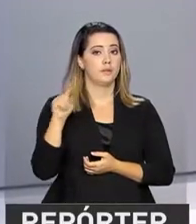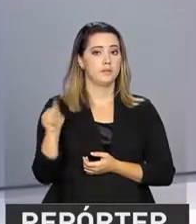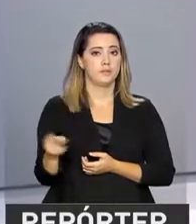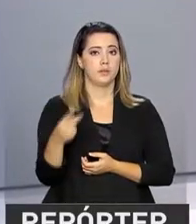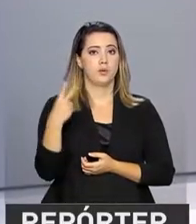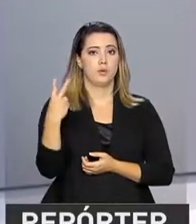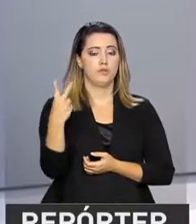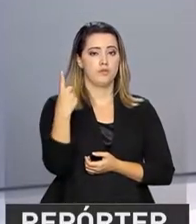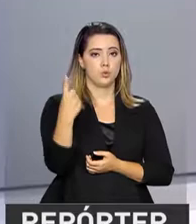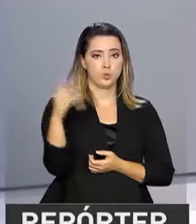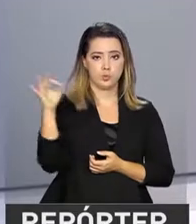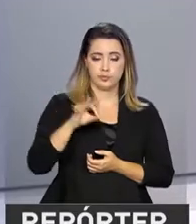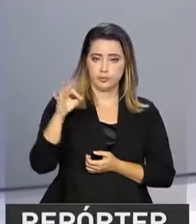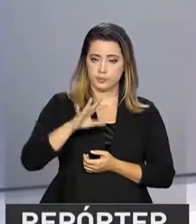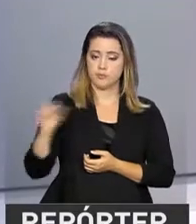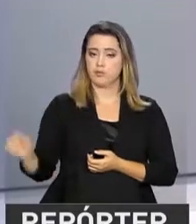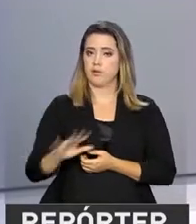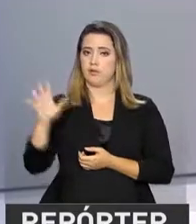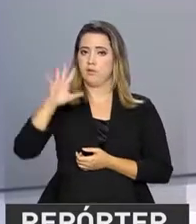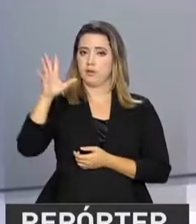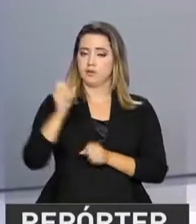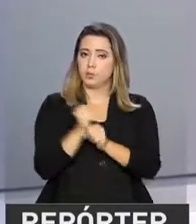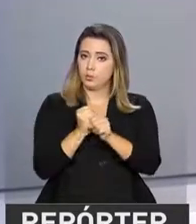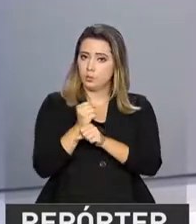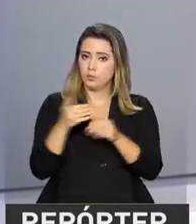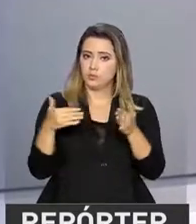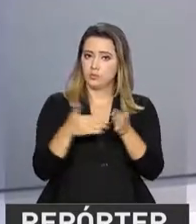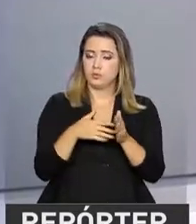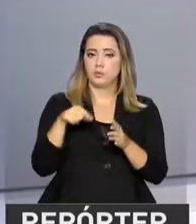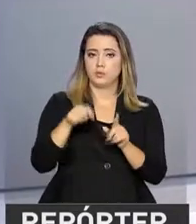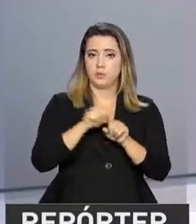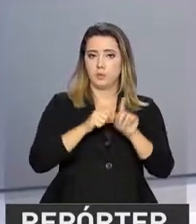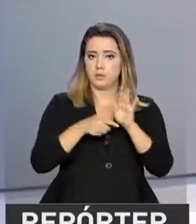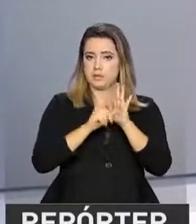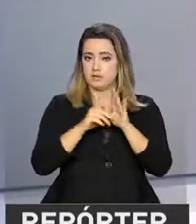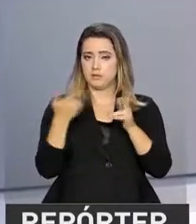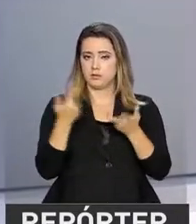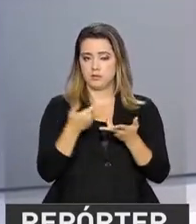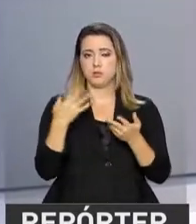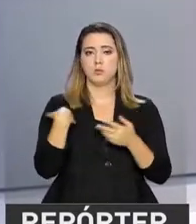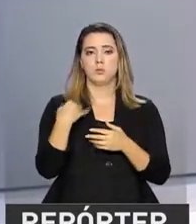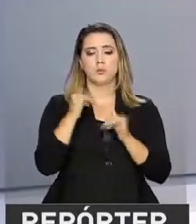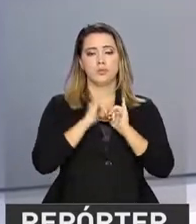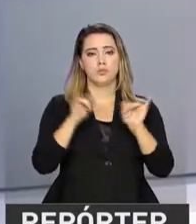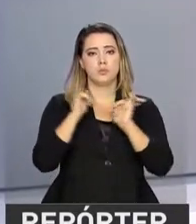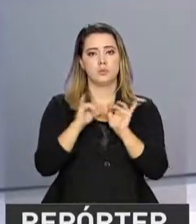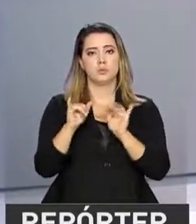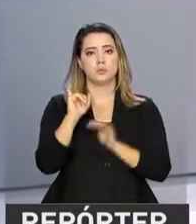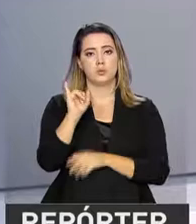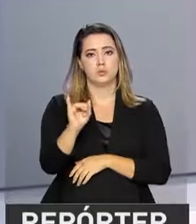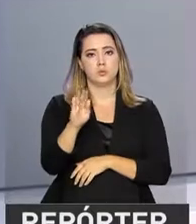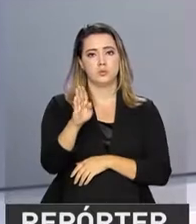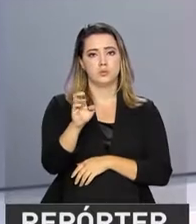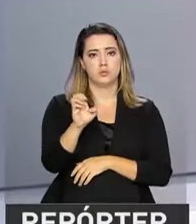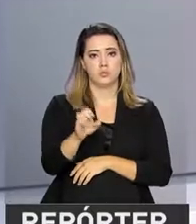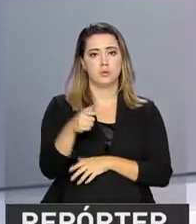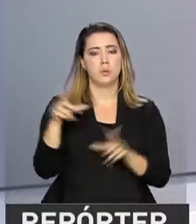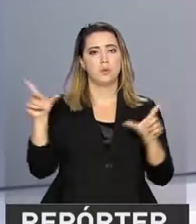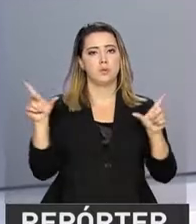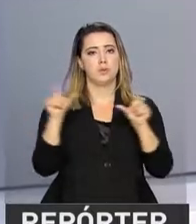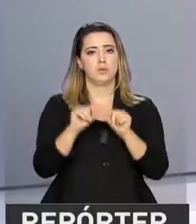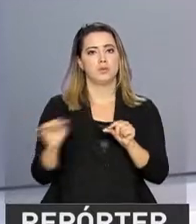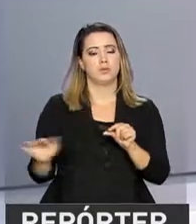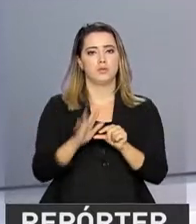2,21%. Esse foi o valor da inflação acumulada do início do ano até o mês passado, segundo informou hoje o IBGE. É a menor